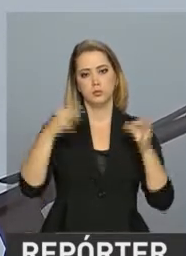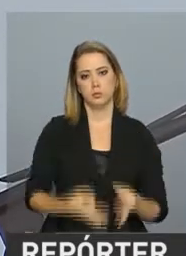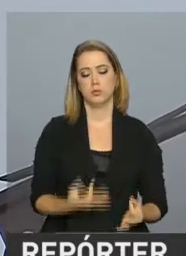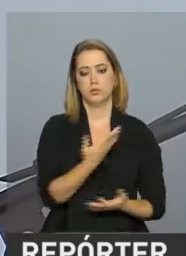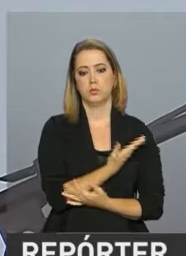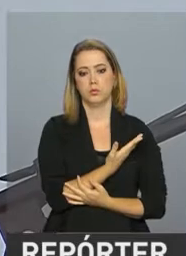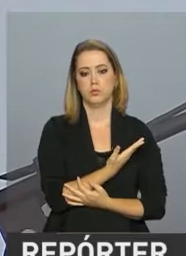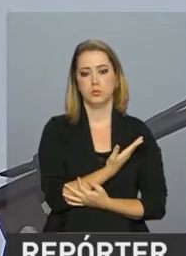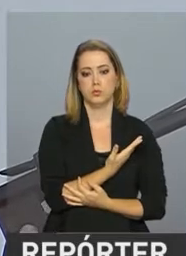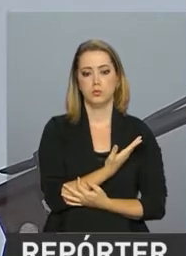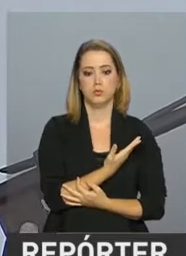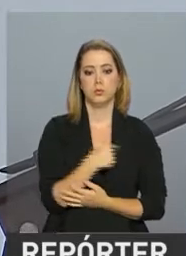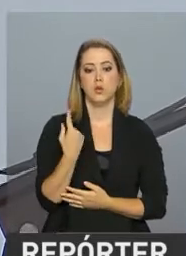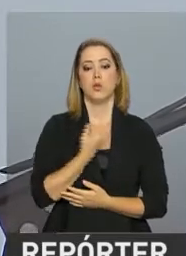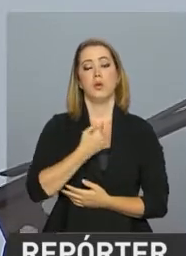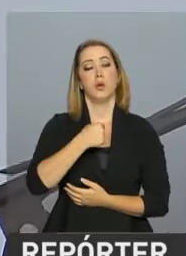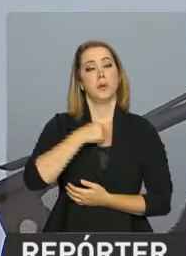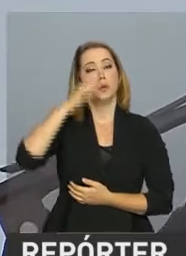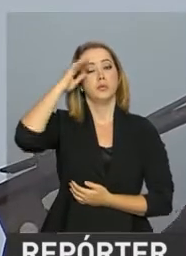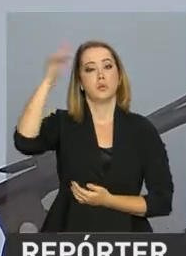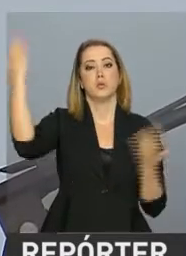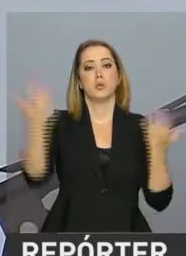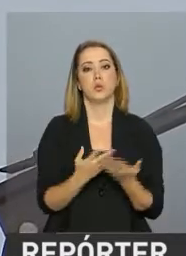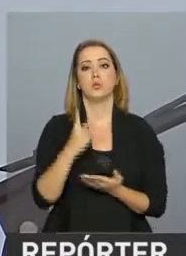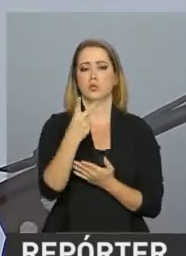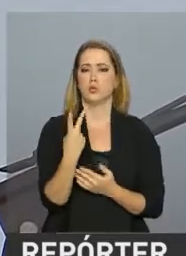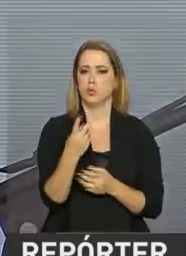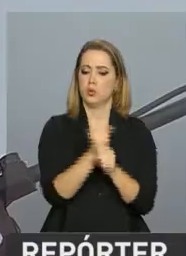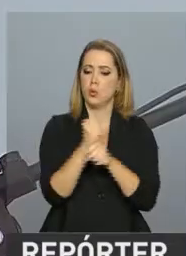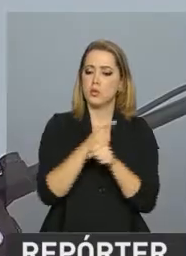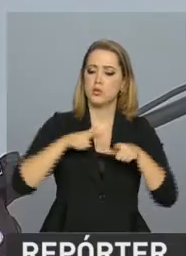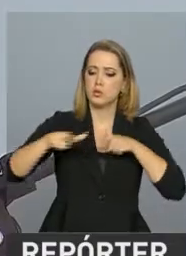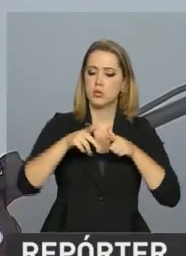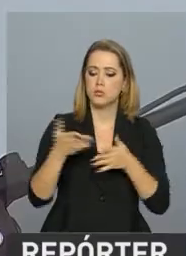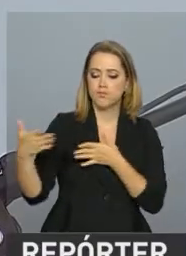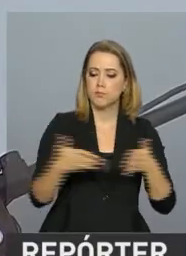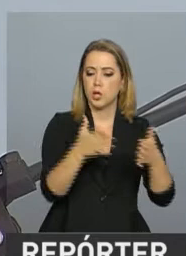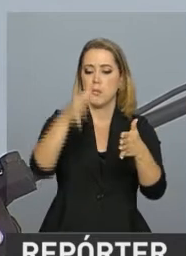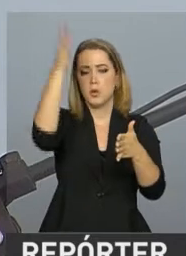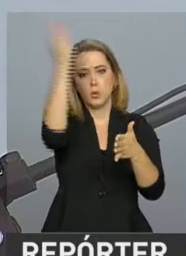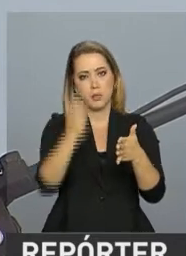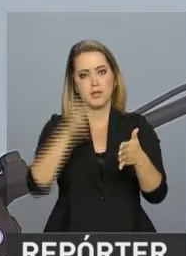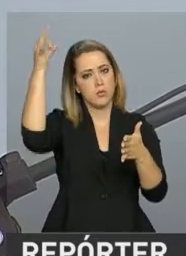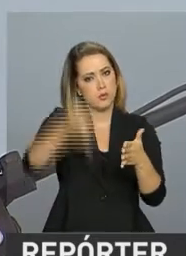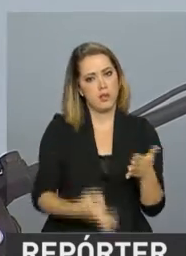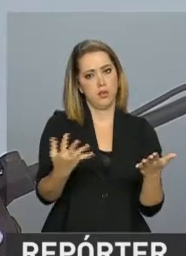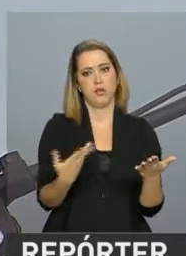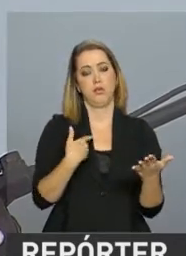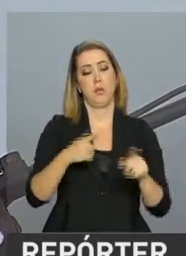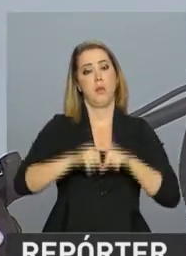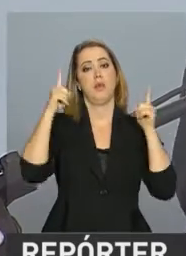o meu sonho hoje é nesses dois anos colocaram braseiros 3 mas quero cumprimentar a